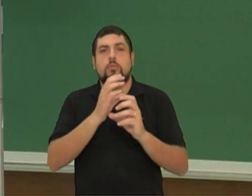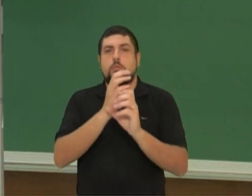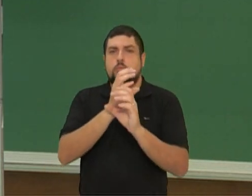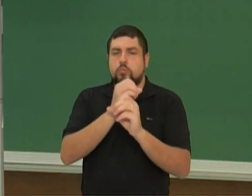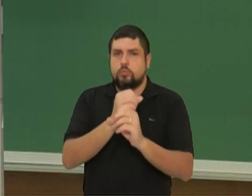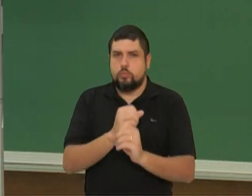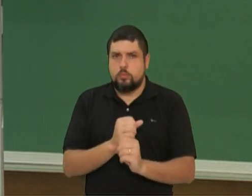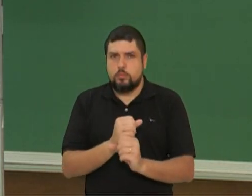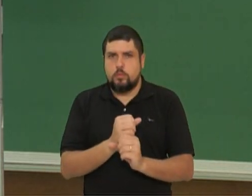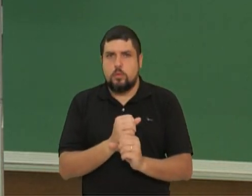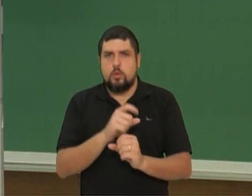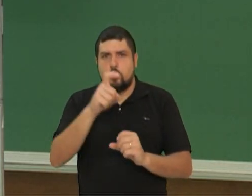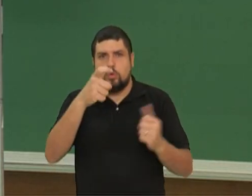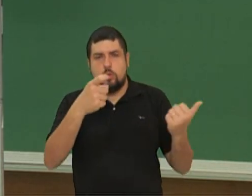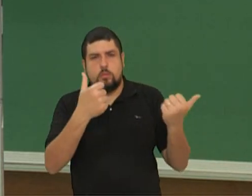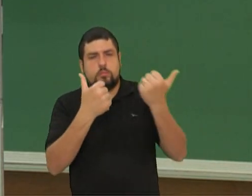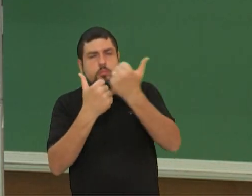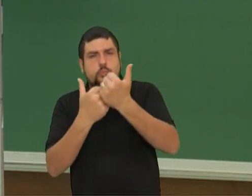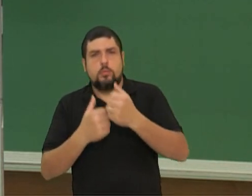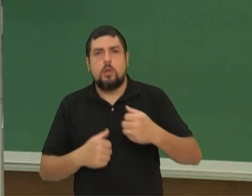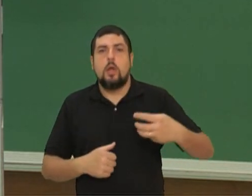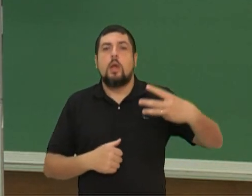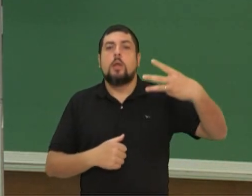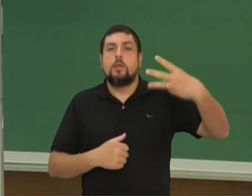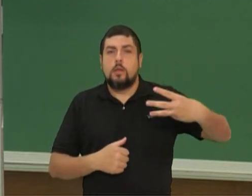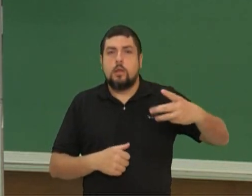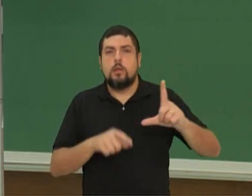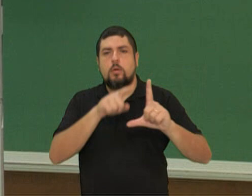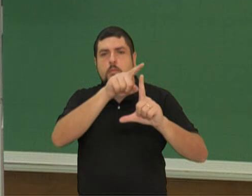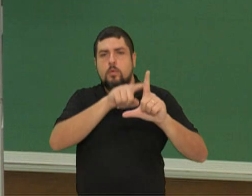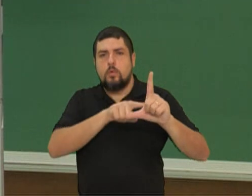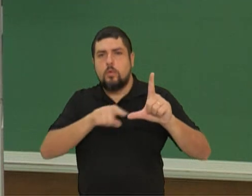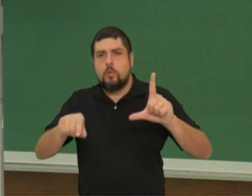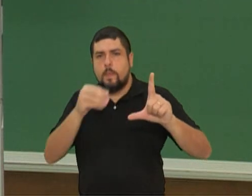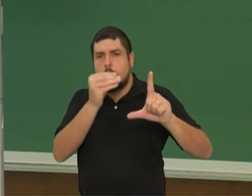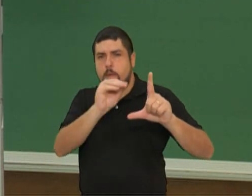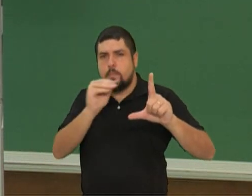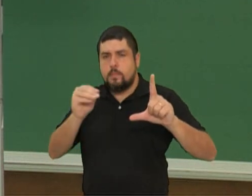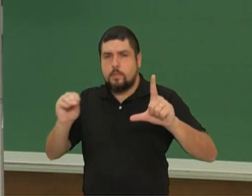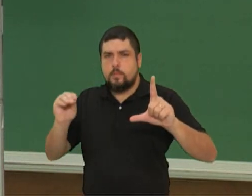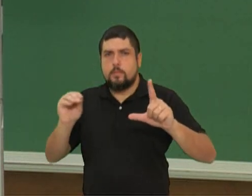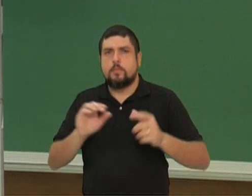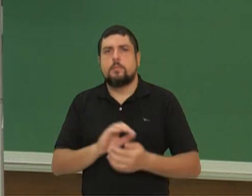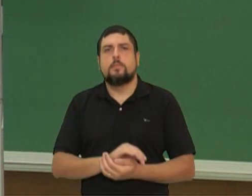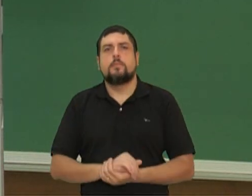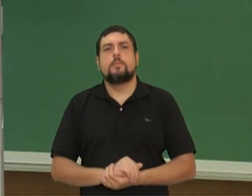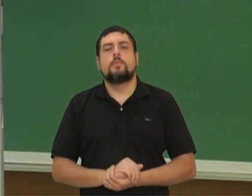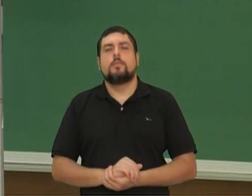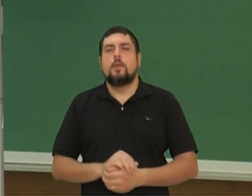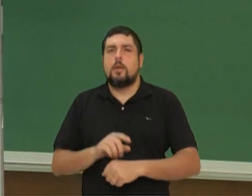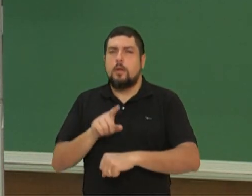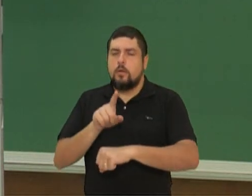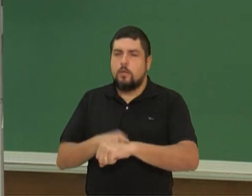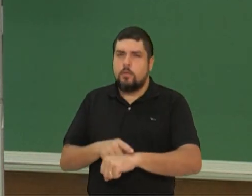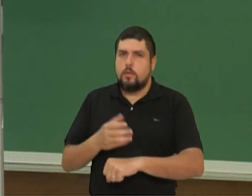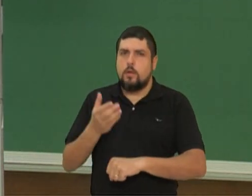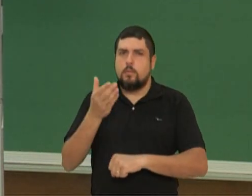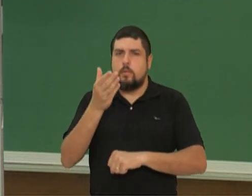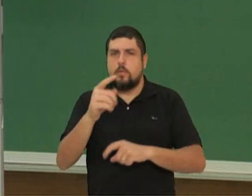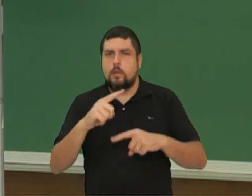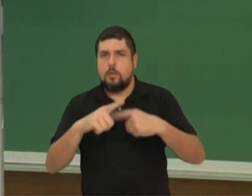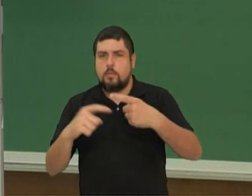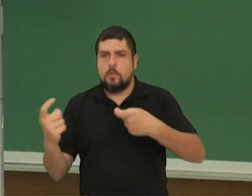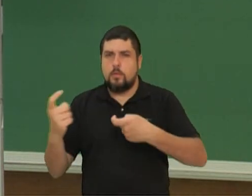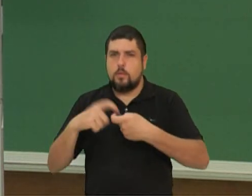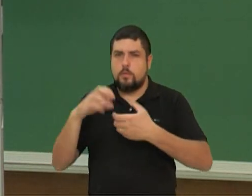desses pontos. E o terceiro passo, marcar esses pontos no plano cartesiano. Beleza? Uns minutinhos e o professor já